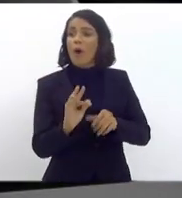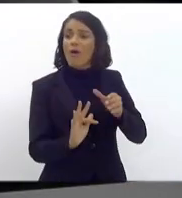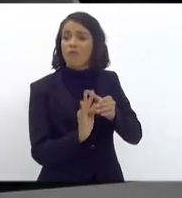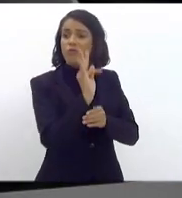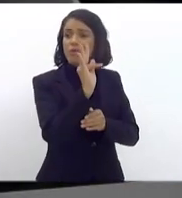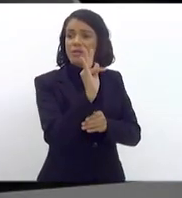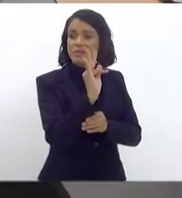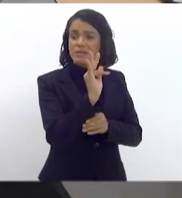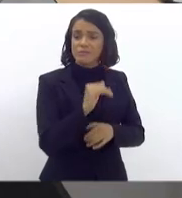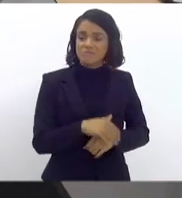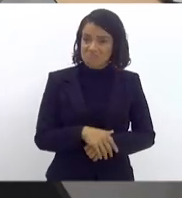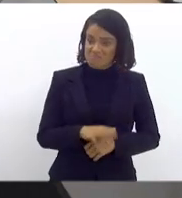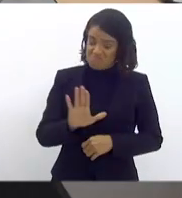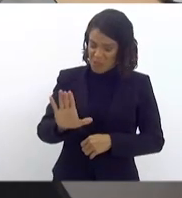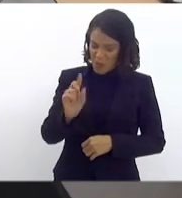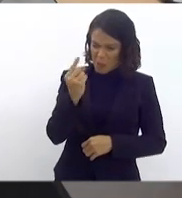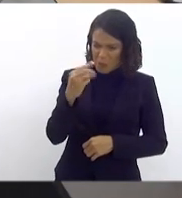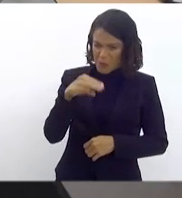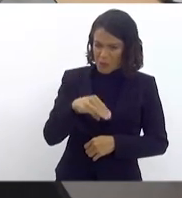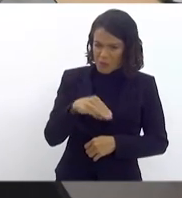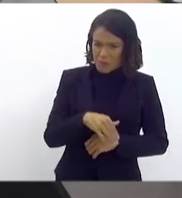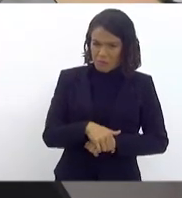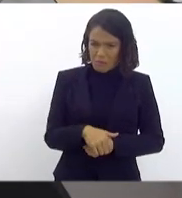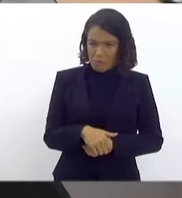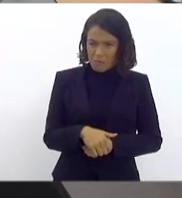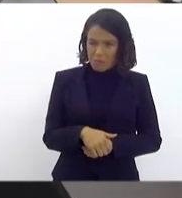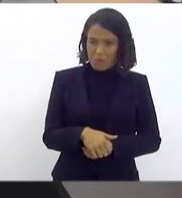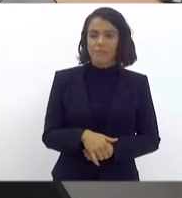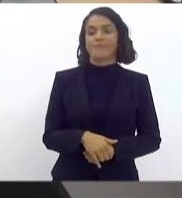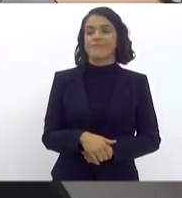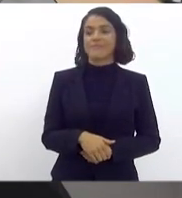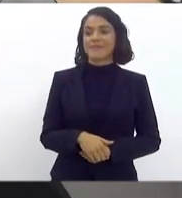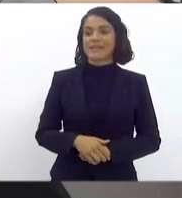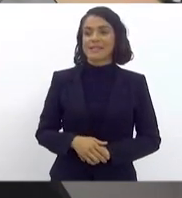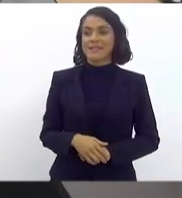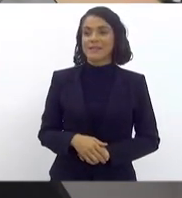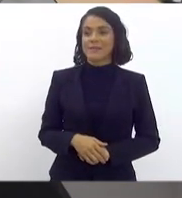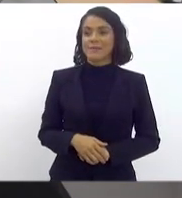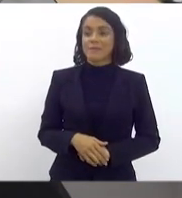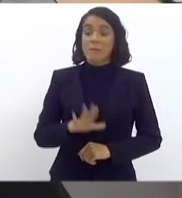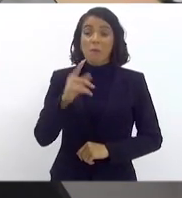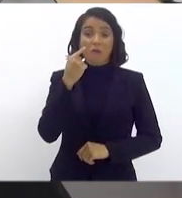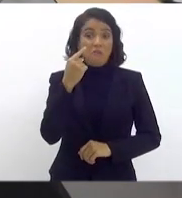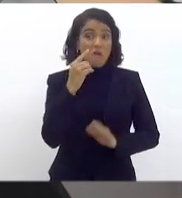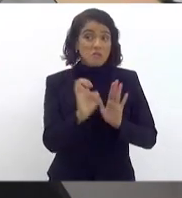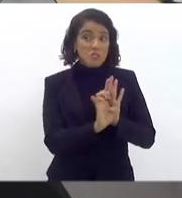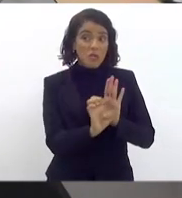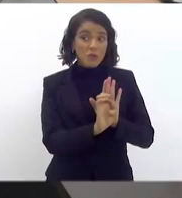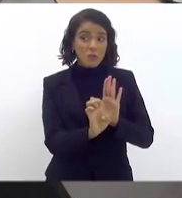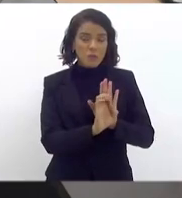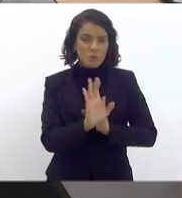doutor? Um momentinho. Eu vou lhe dizer. Obrigado. O que diz o estatuto?